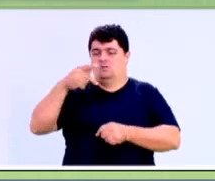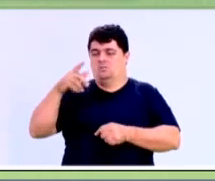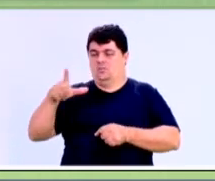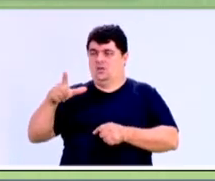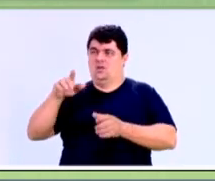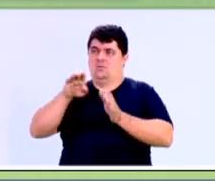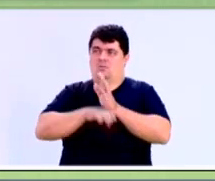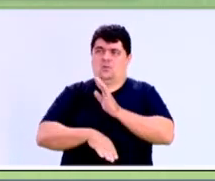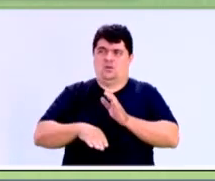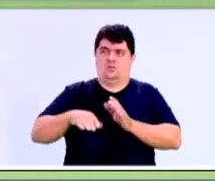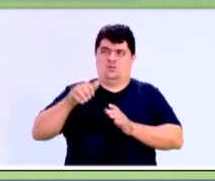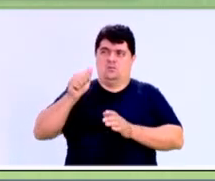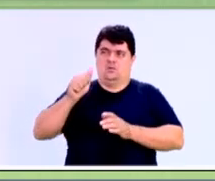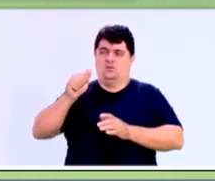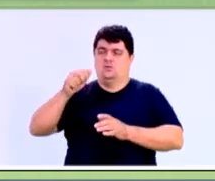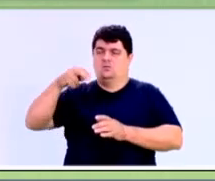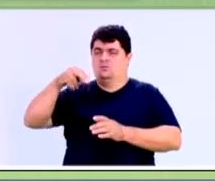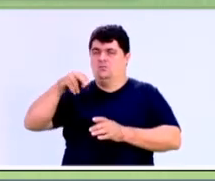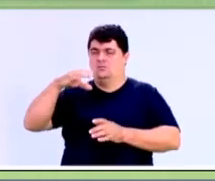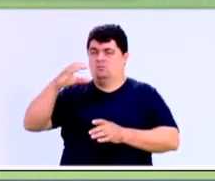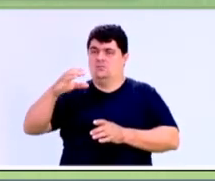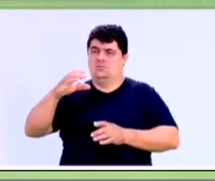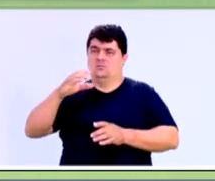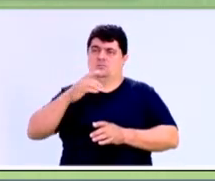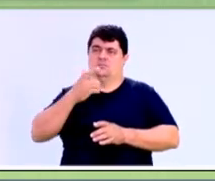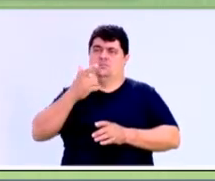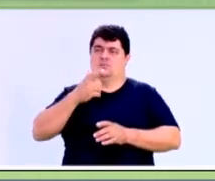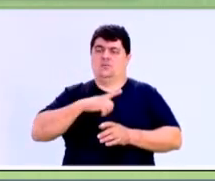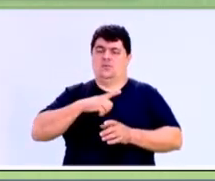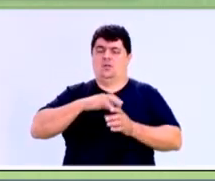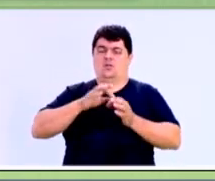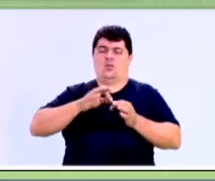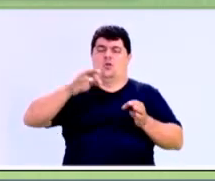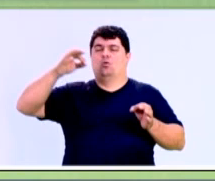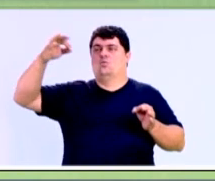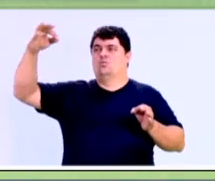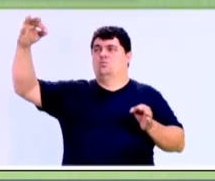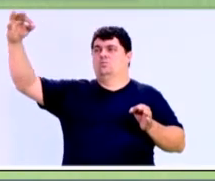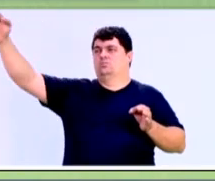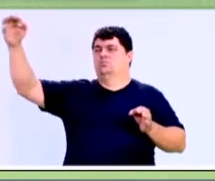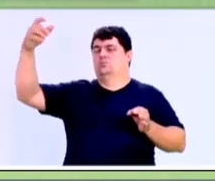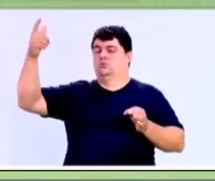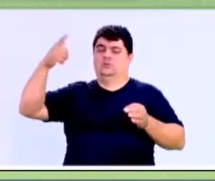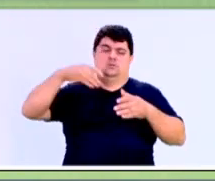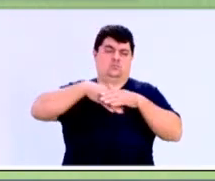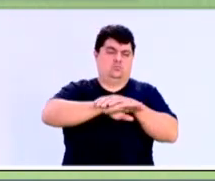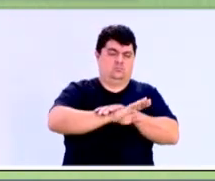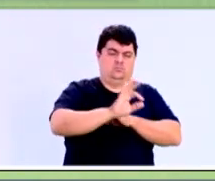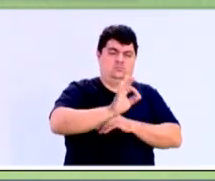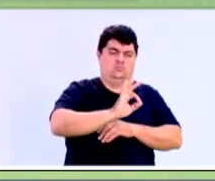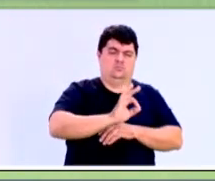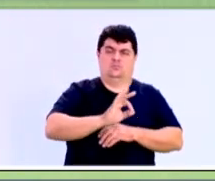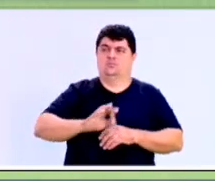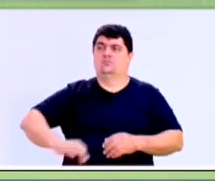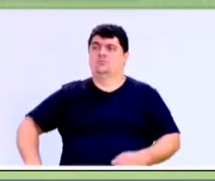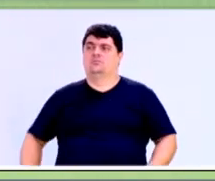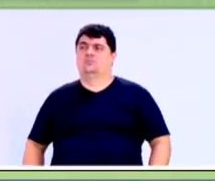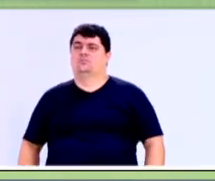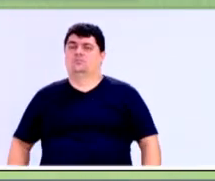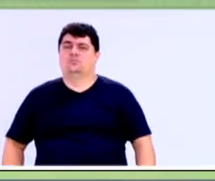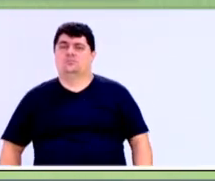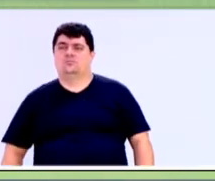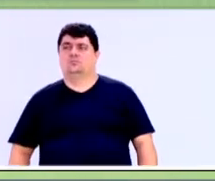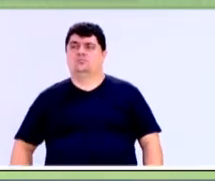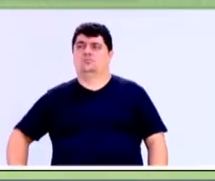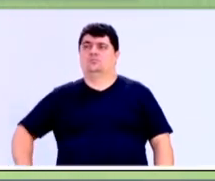Ou seja, tudo que eu tenho de longo prazo que não está aplicado no meu longo prazo, ok? Que não